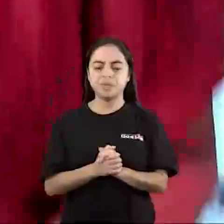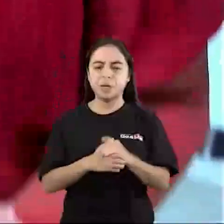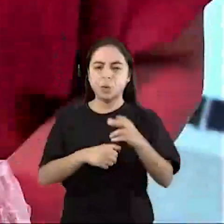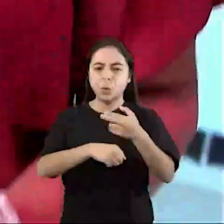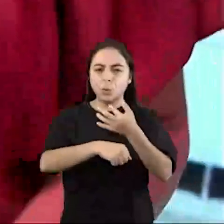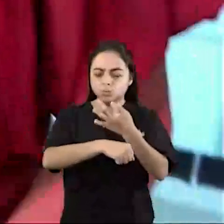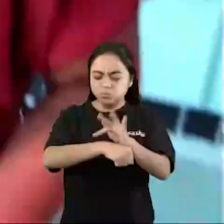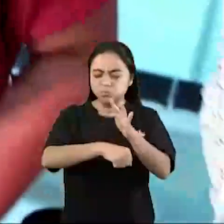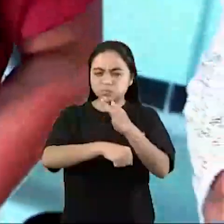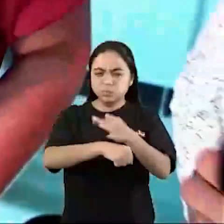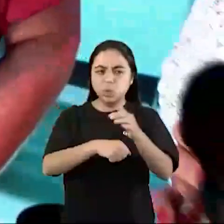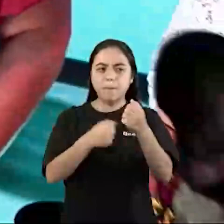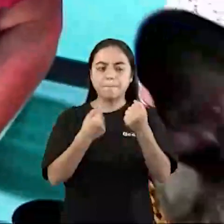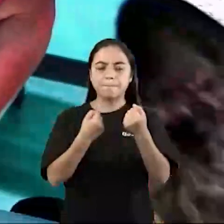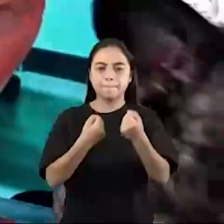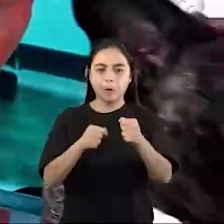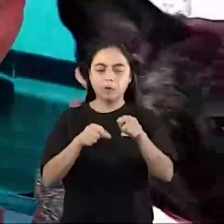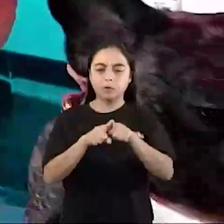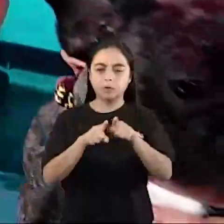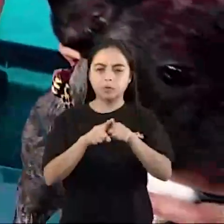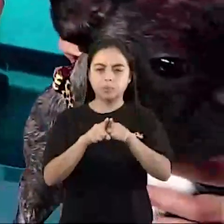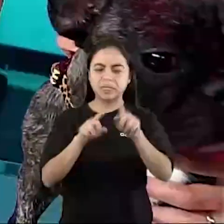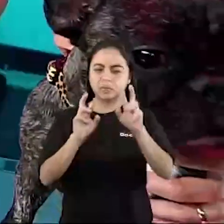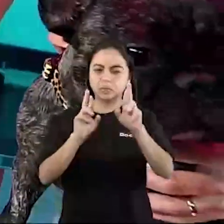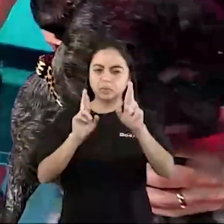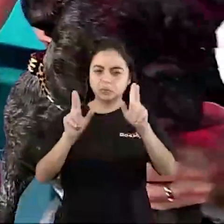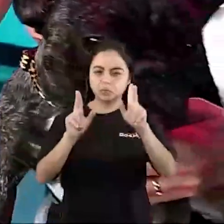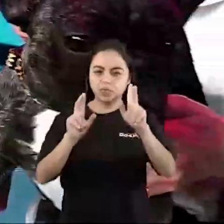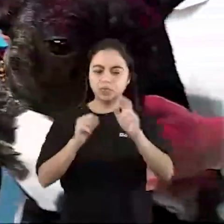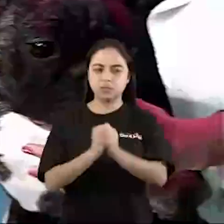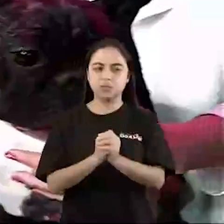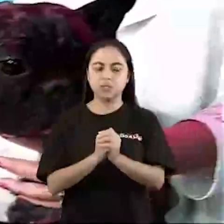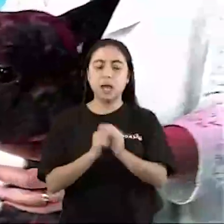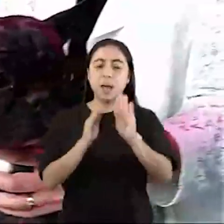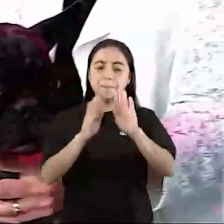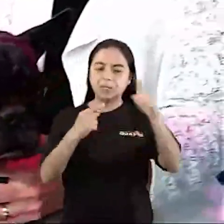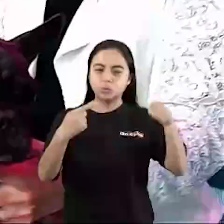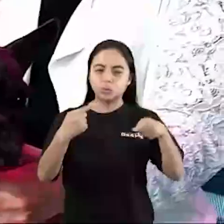lesão pode ser coletada de uma outra forma, com o mesmo